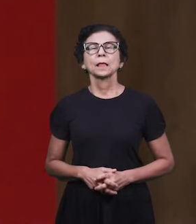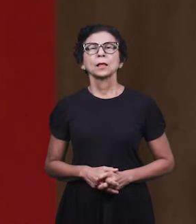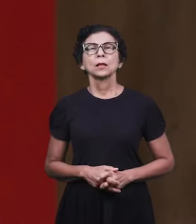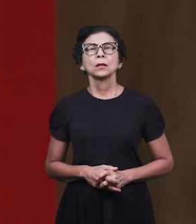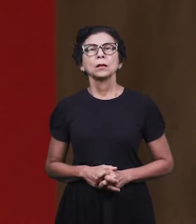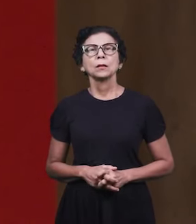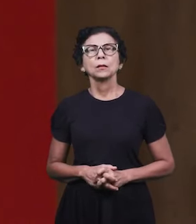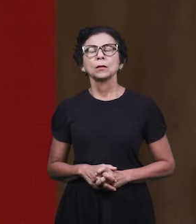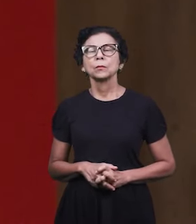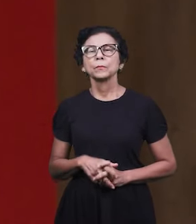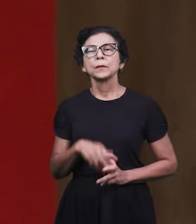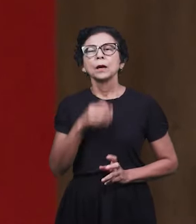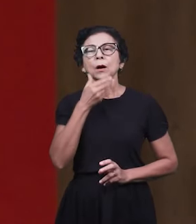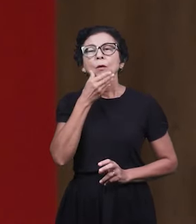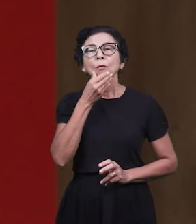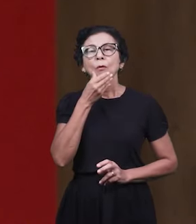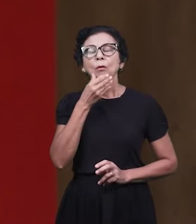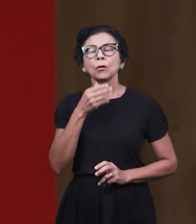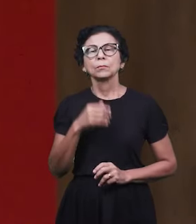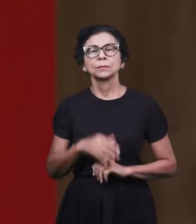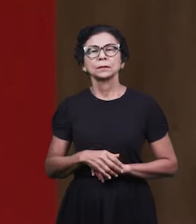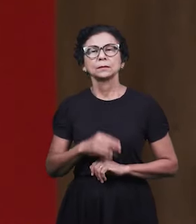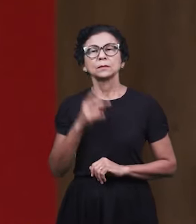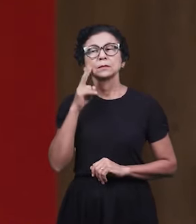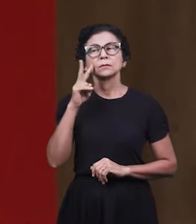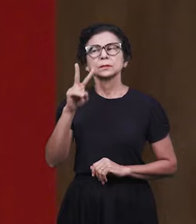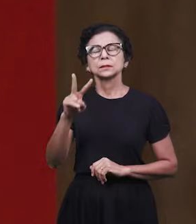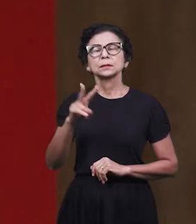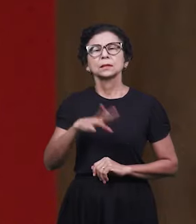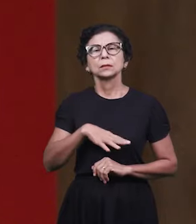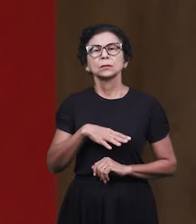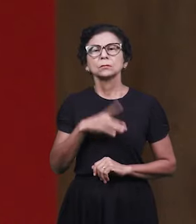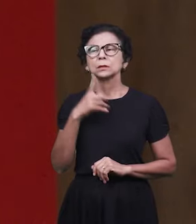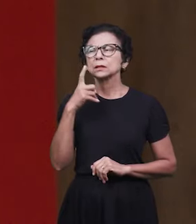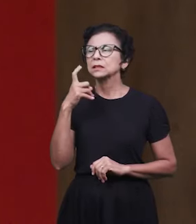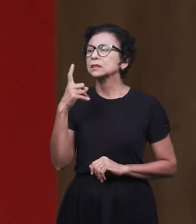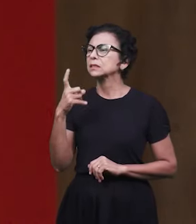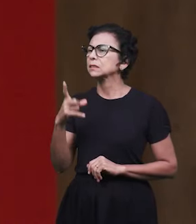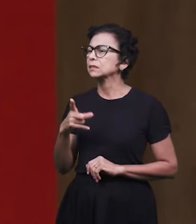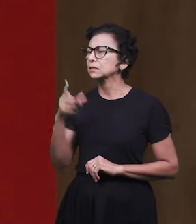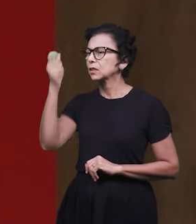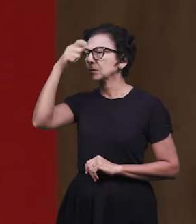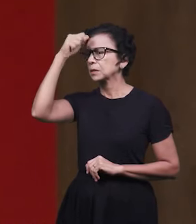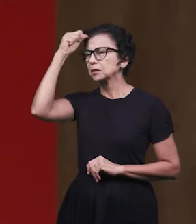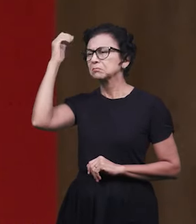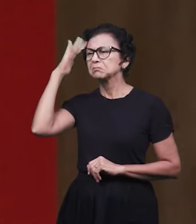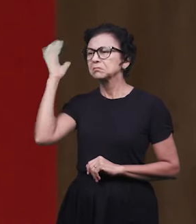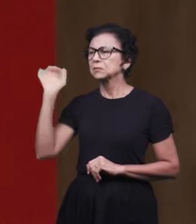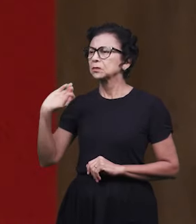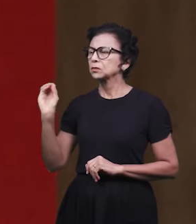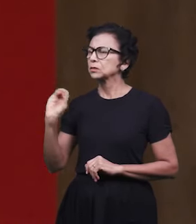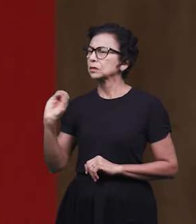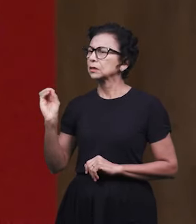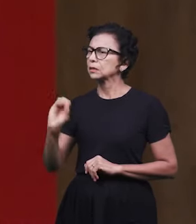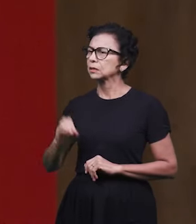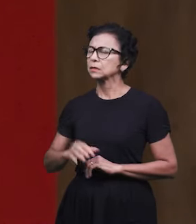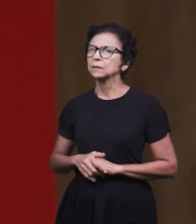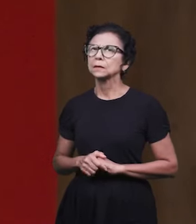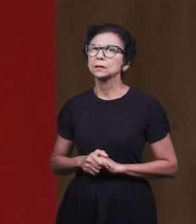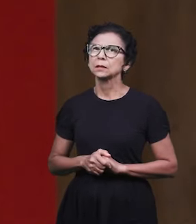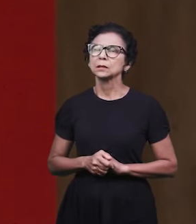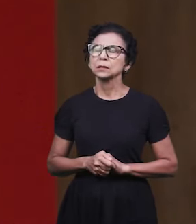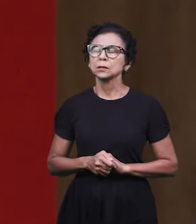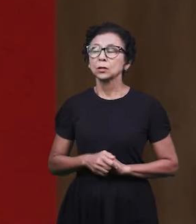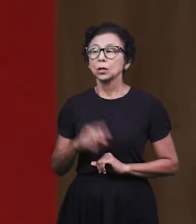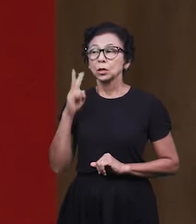disse assim, Amadeu, eu tive uma visão interessante, não estou entendendo nada. Qual a visão? Rapaz, tem 2